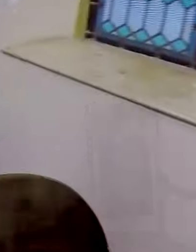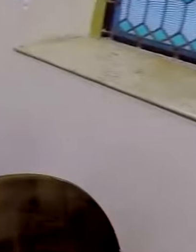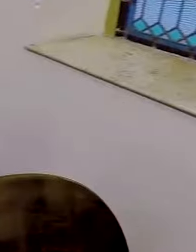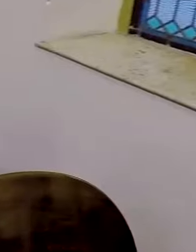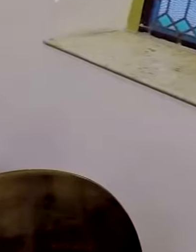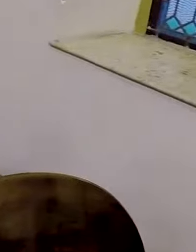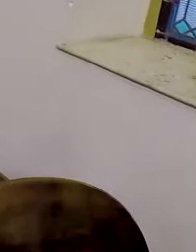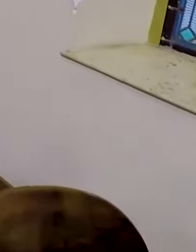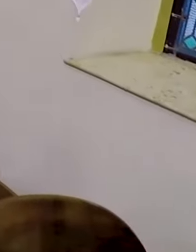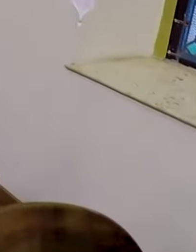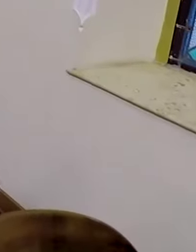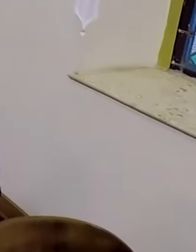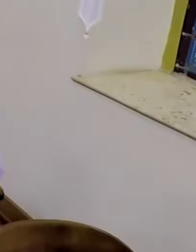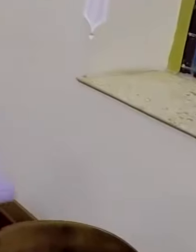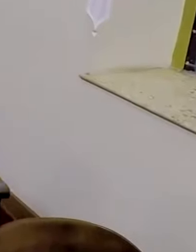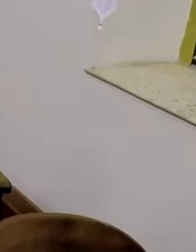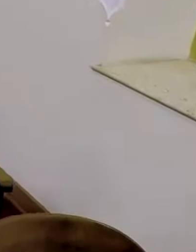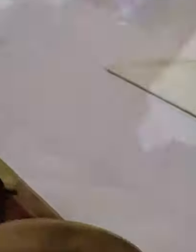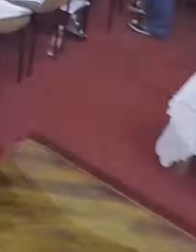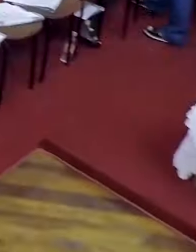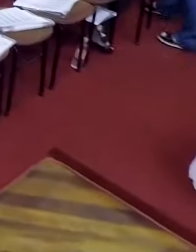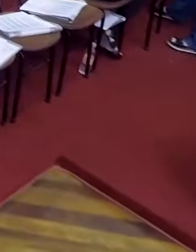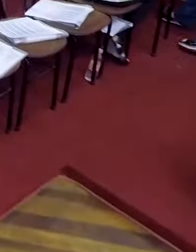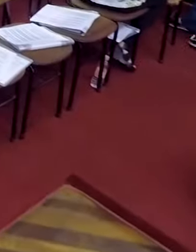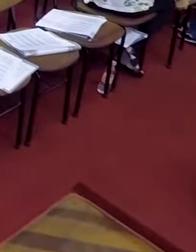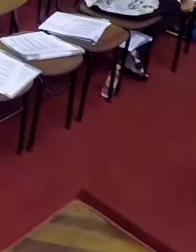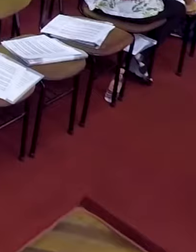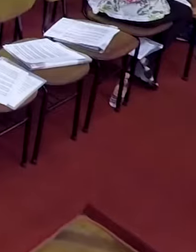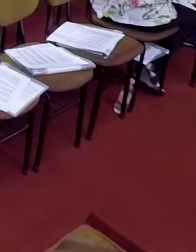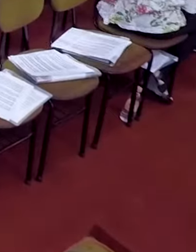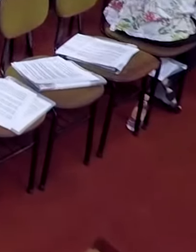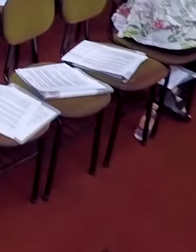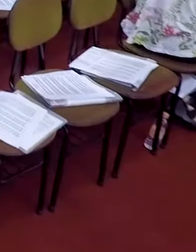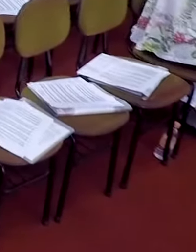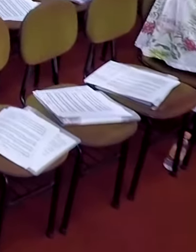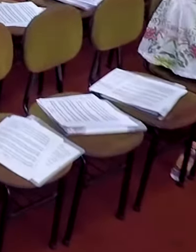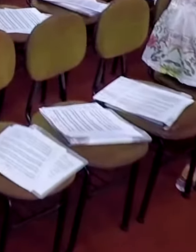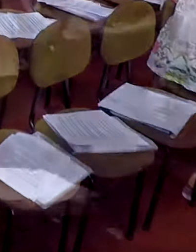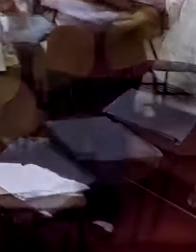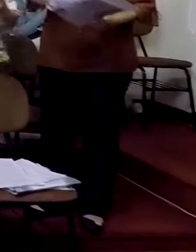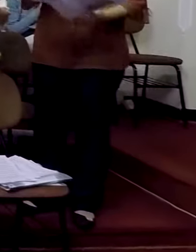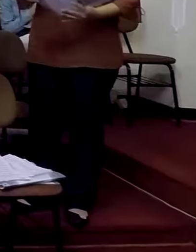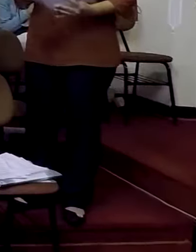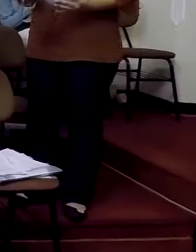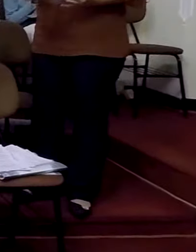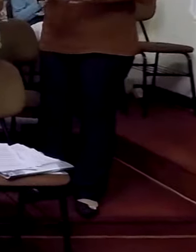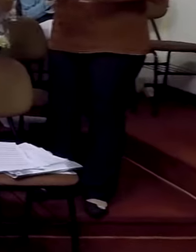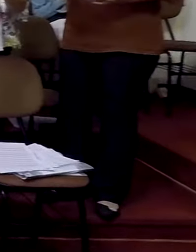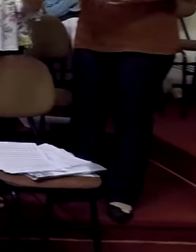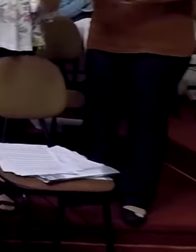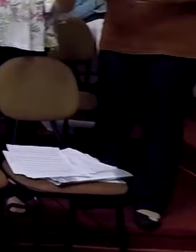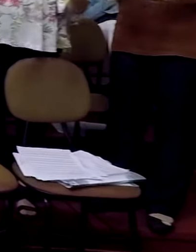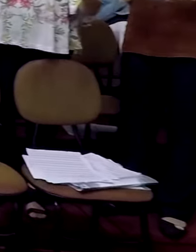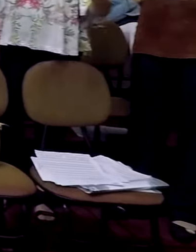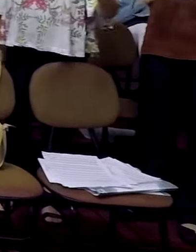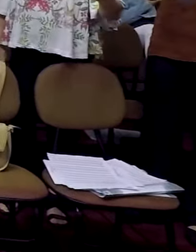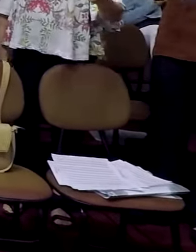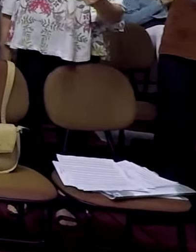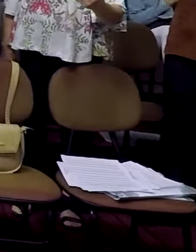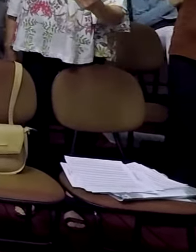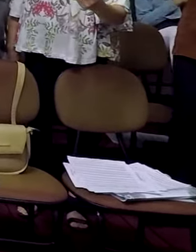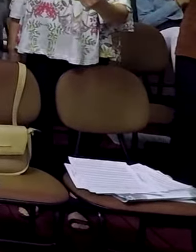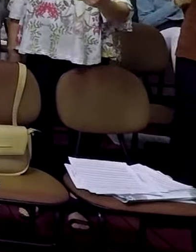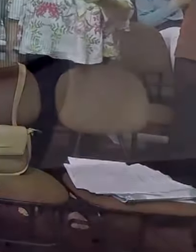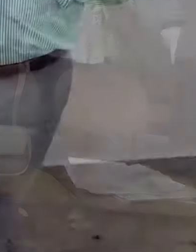como membro da Igreja Presbiteriana do Brasil. E olha ele aí, com os amigos do coral onde ele usa sua voz para louvar ao